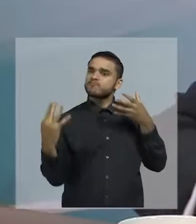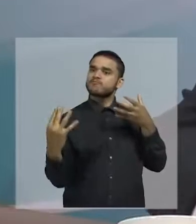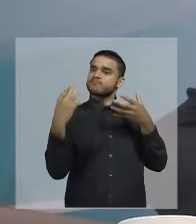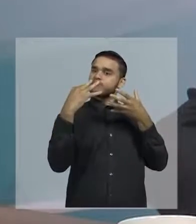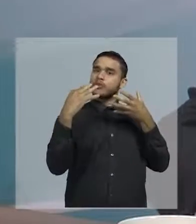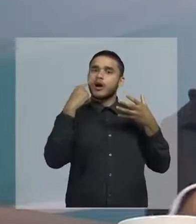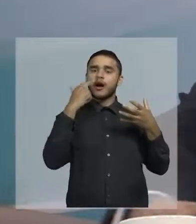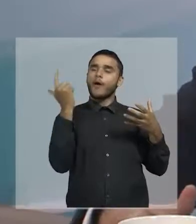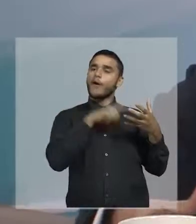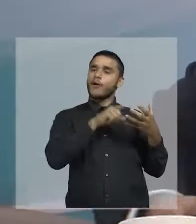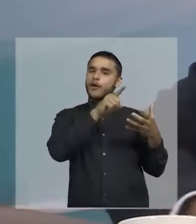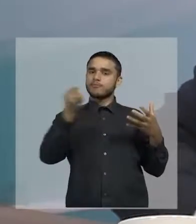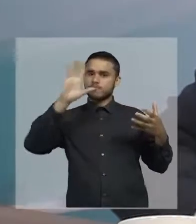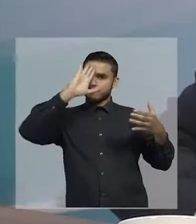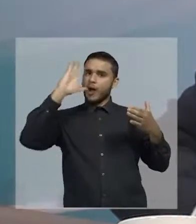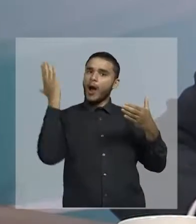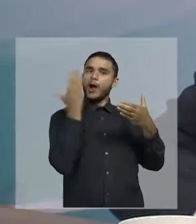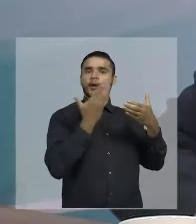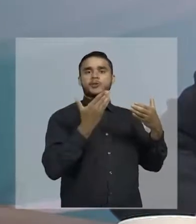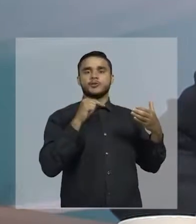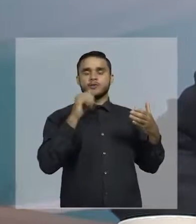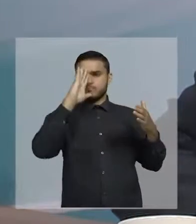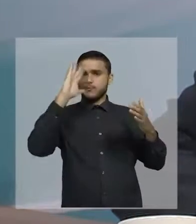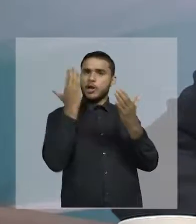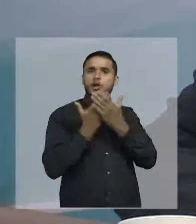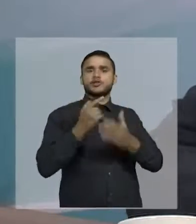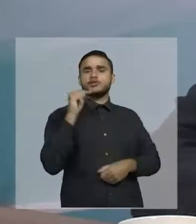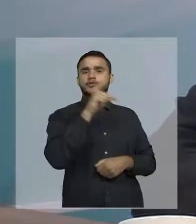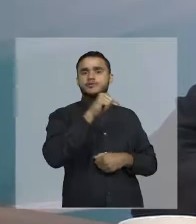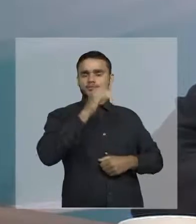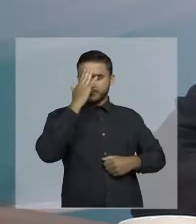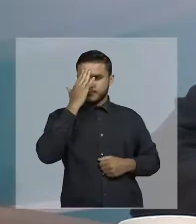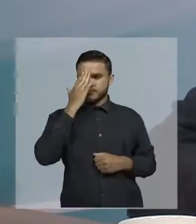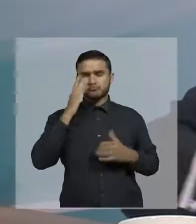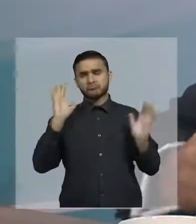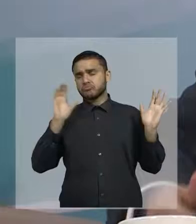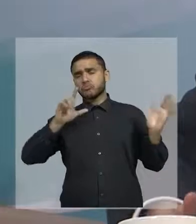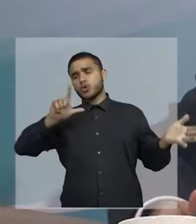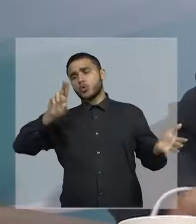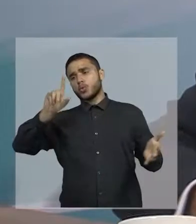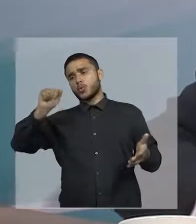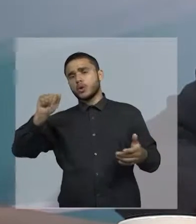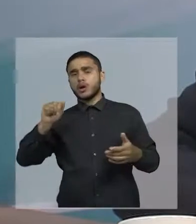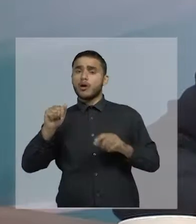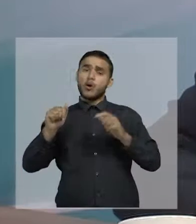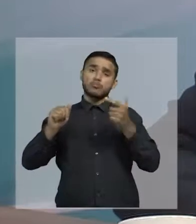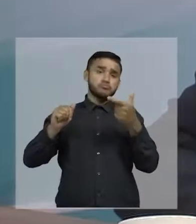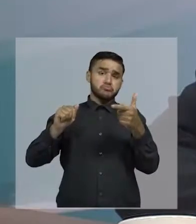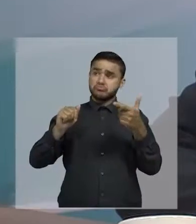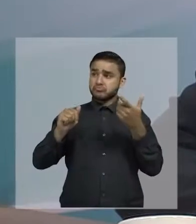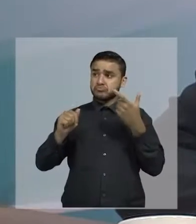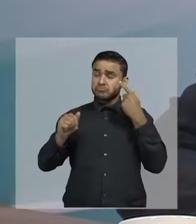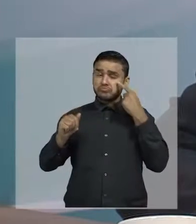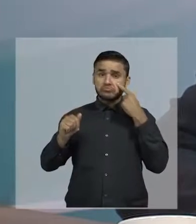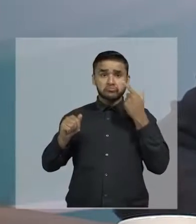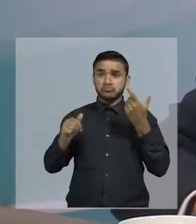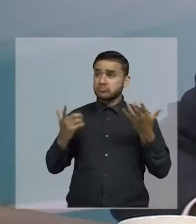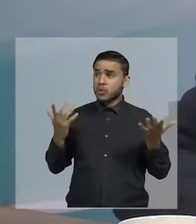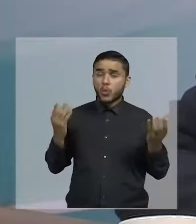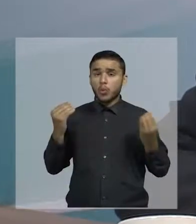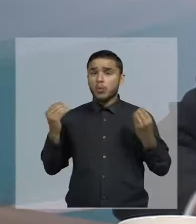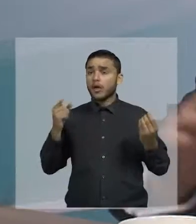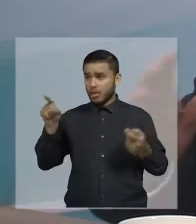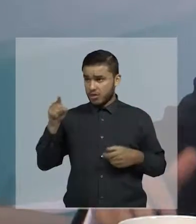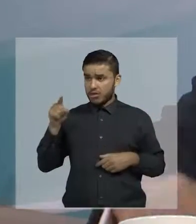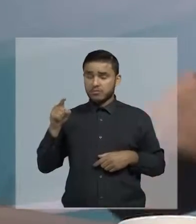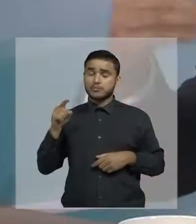dominador de um segmento da sociedade específico. Seja com o Lula ou sem o Lula, que aí